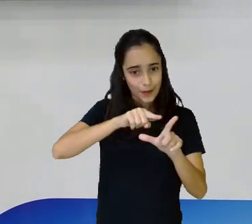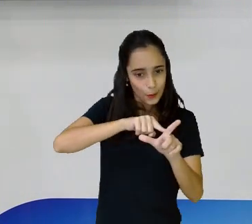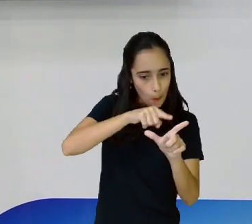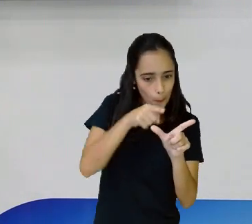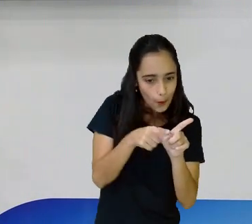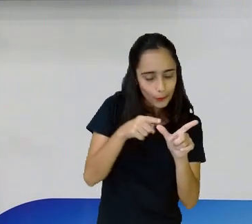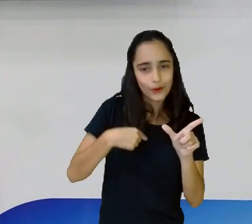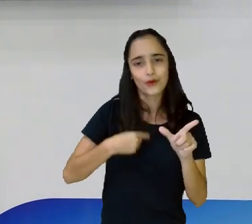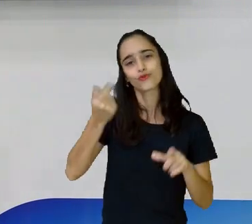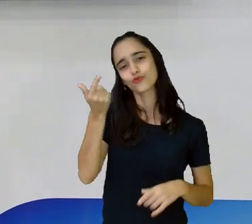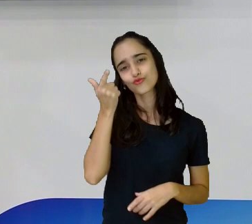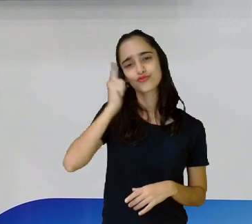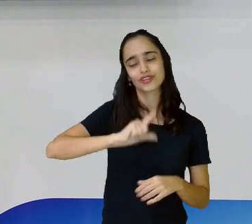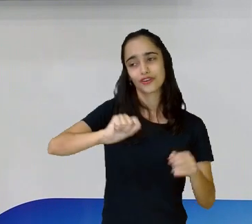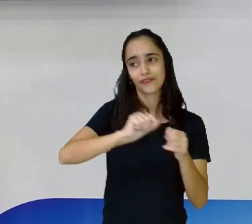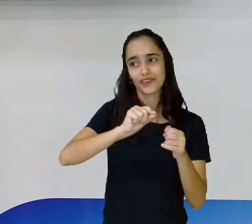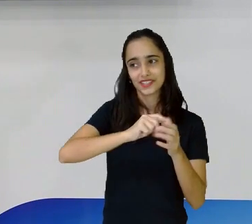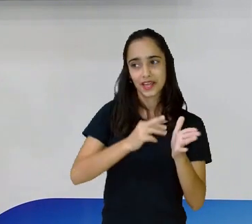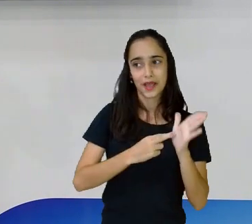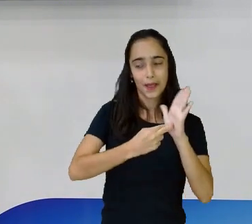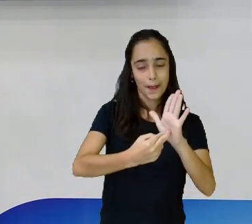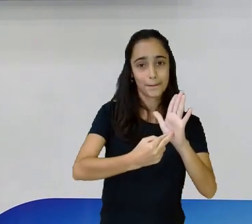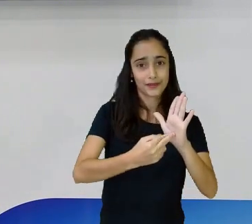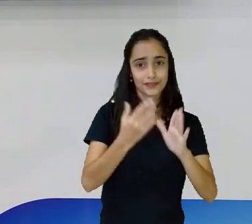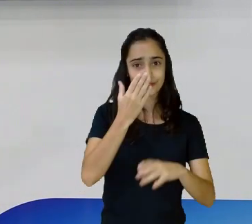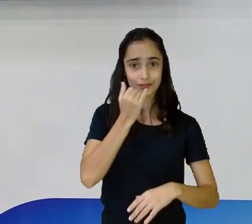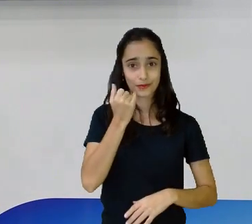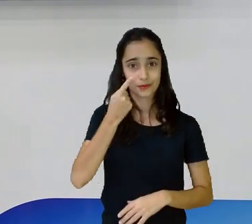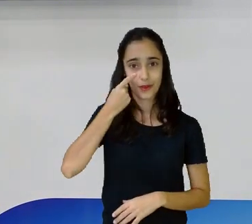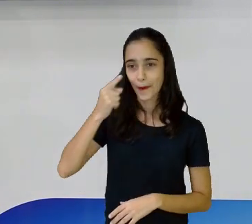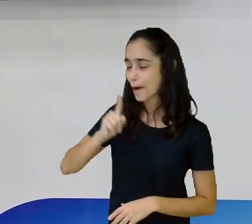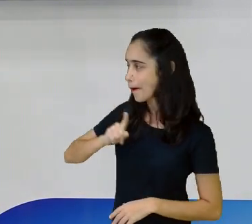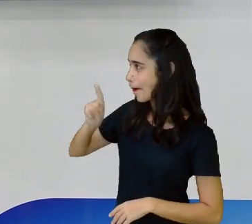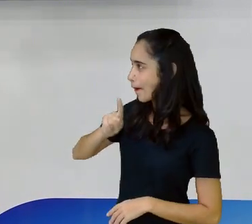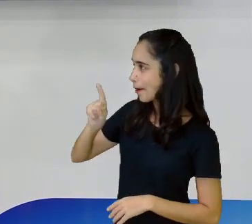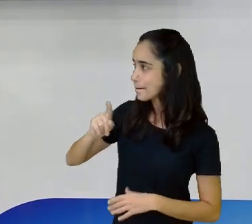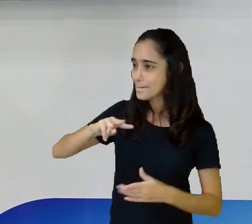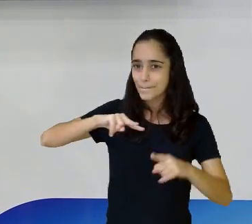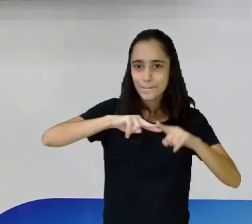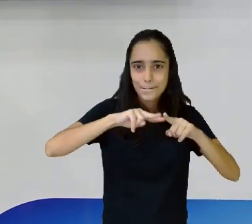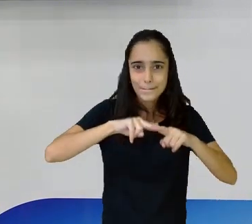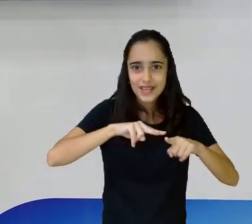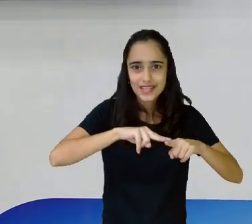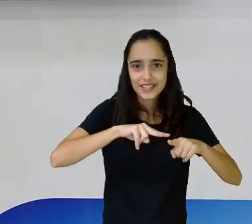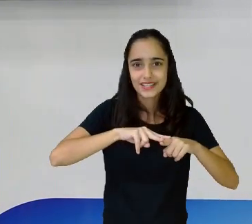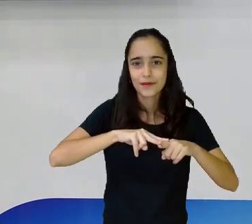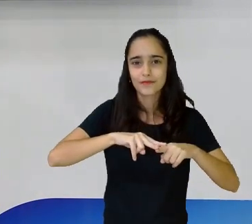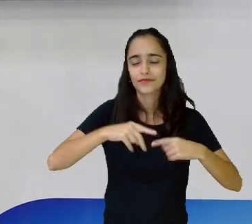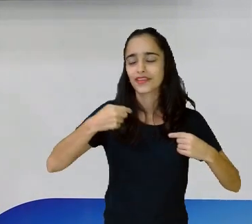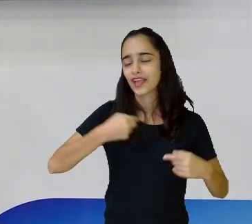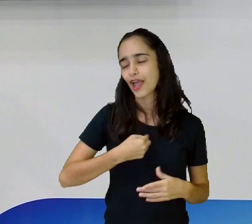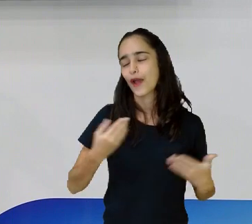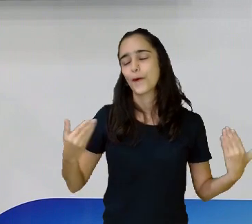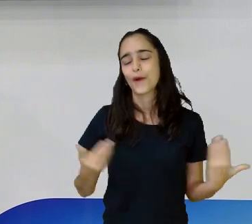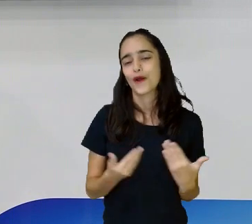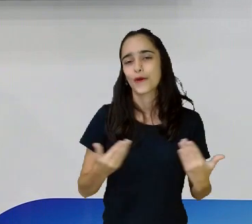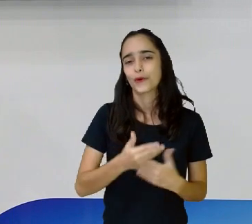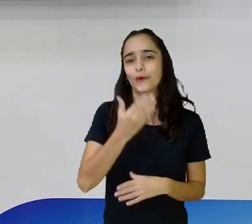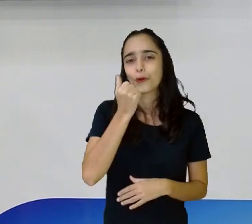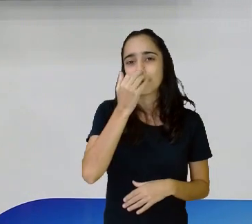fazer representação em comida. Olha a fatiazinha de pizza do final de semana. Eu agora comeria